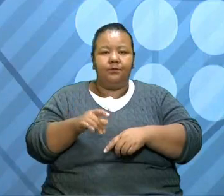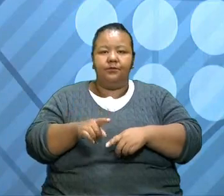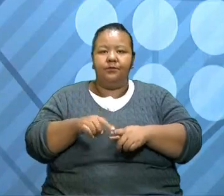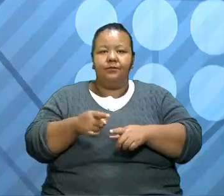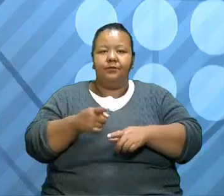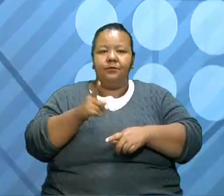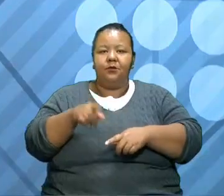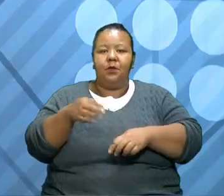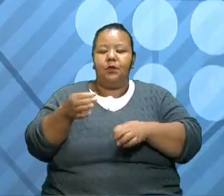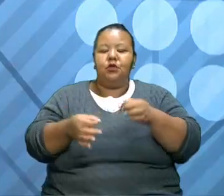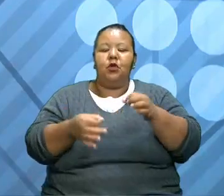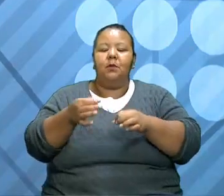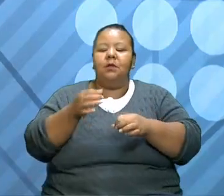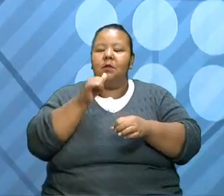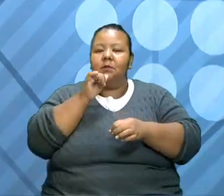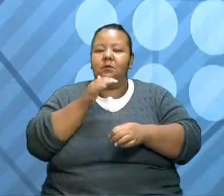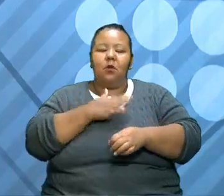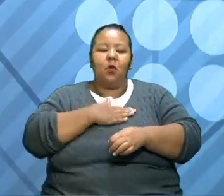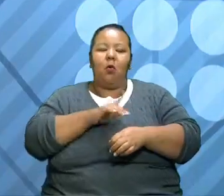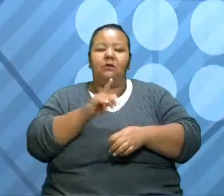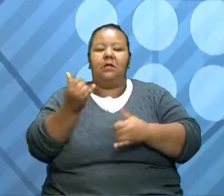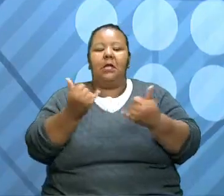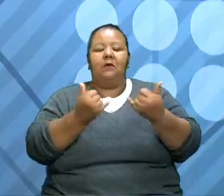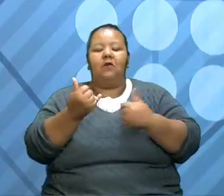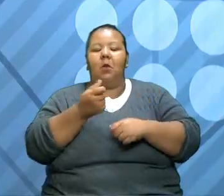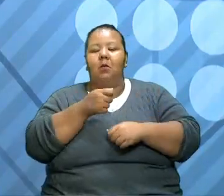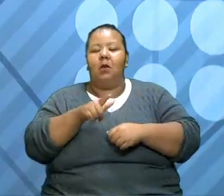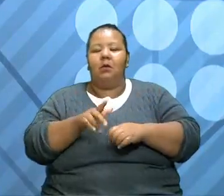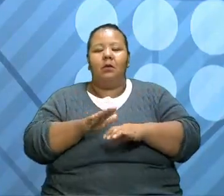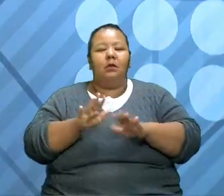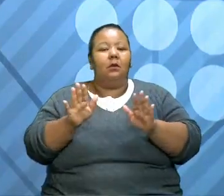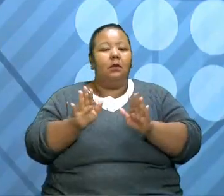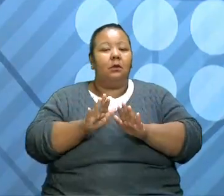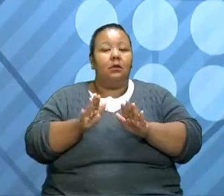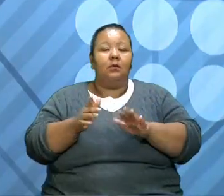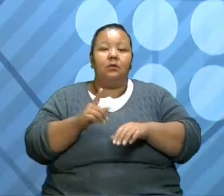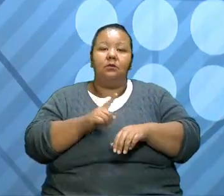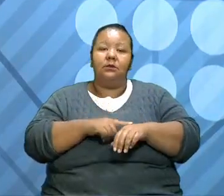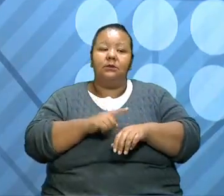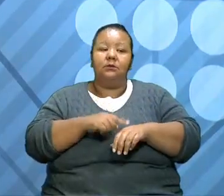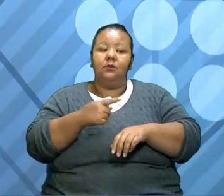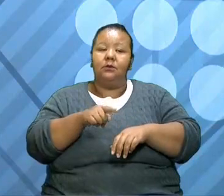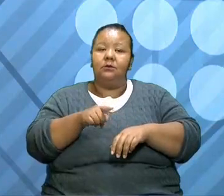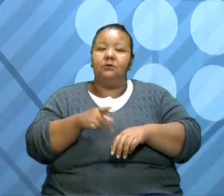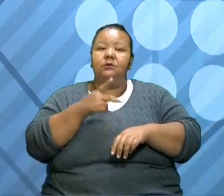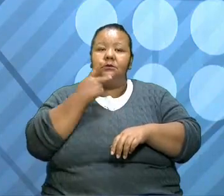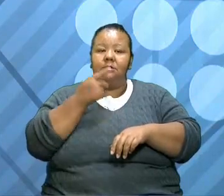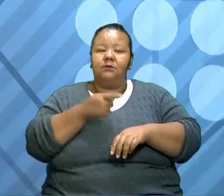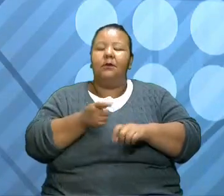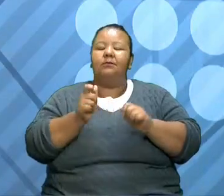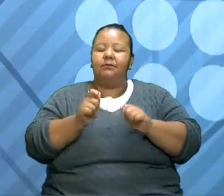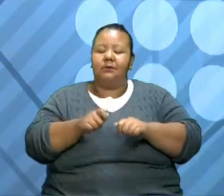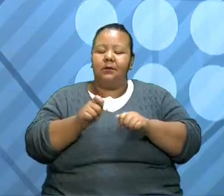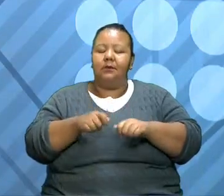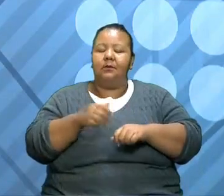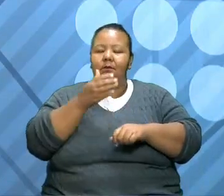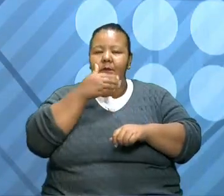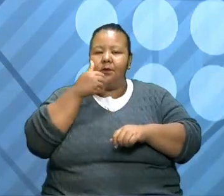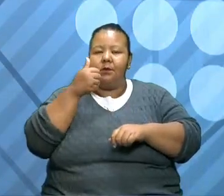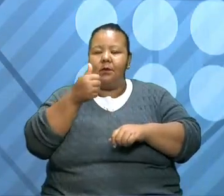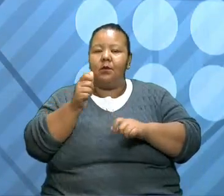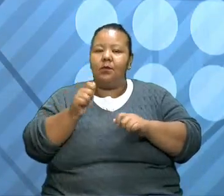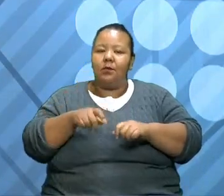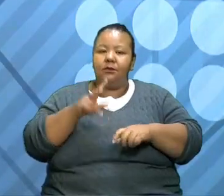olhar com julgamento, ai, não gostei do feedback só porque ele foi negativo. É nos momentos negativos que você fala, posso melhorar, posso